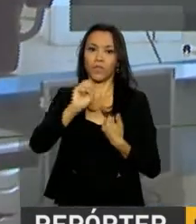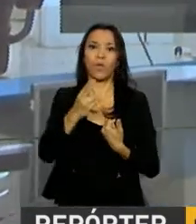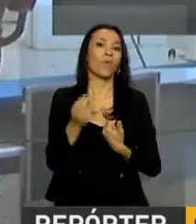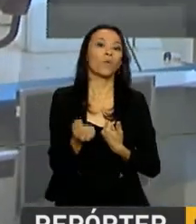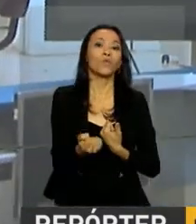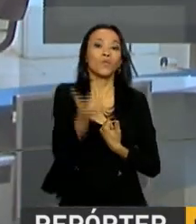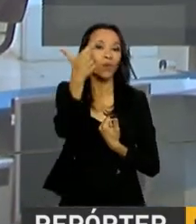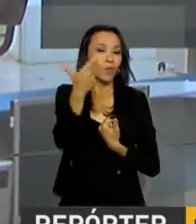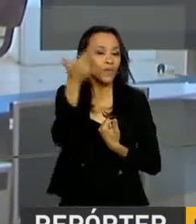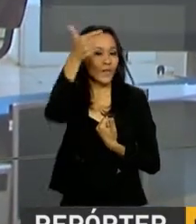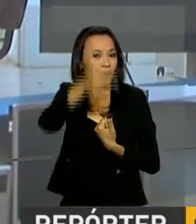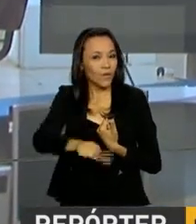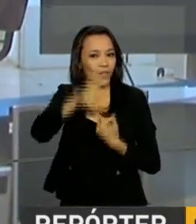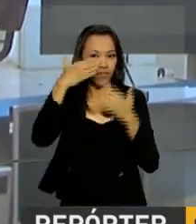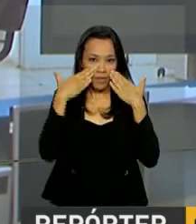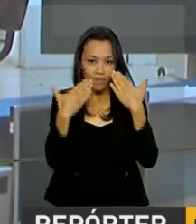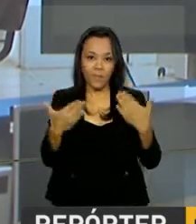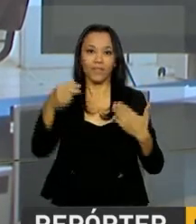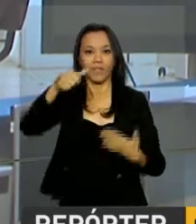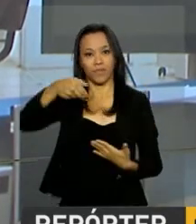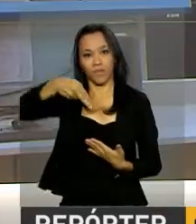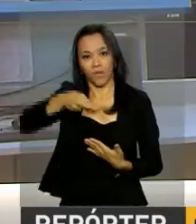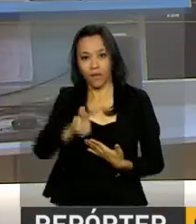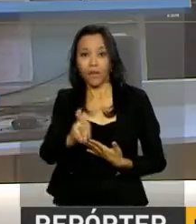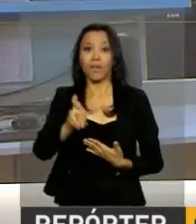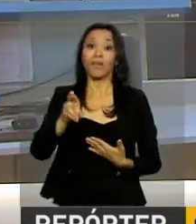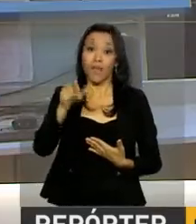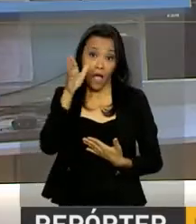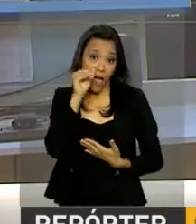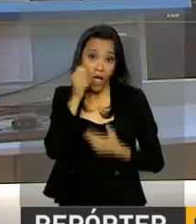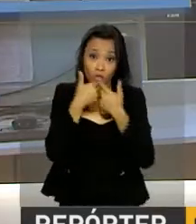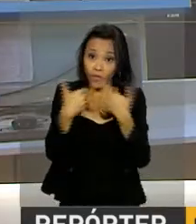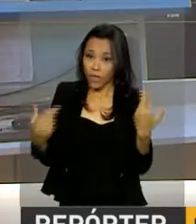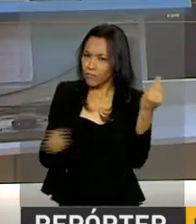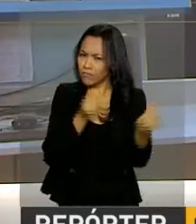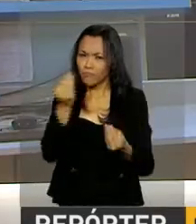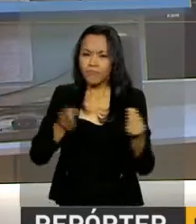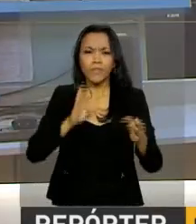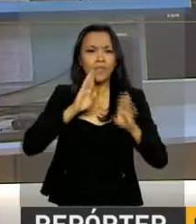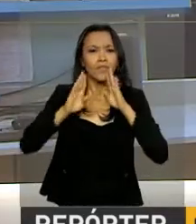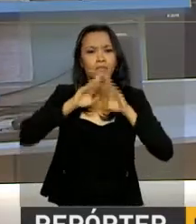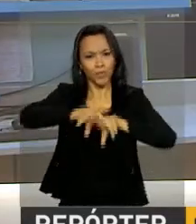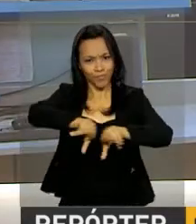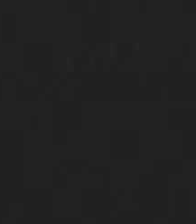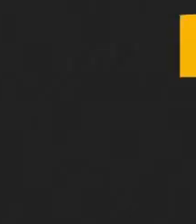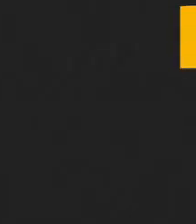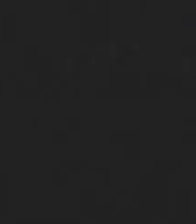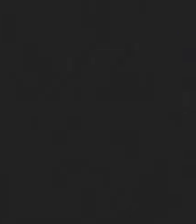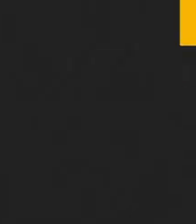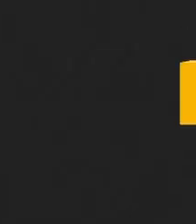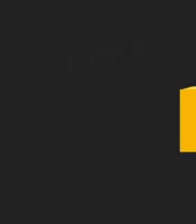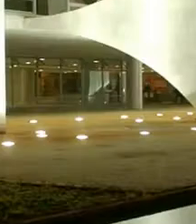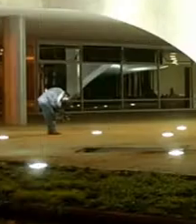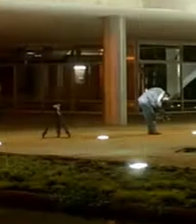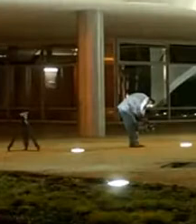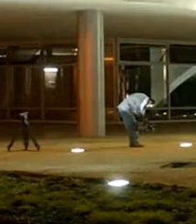meio-dia na próxima edição do repórter e nbr acompanhe as novidades também pelas nossas redes sociais